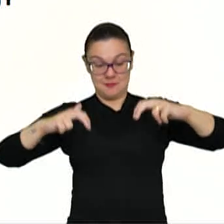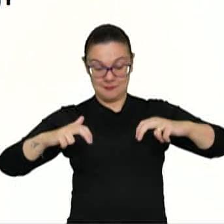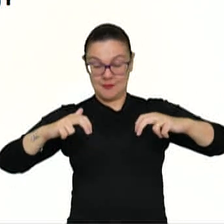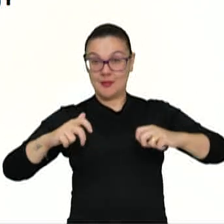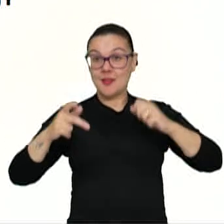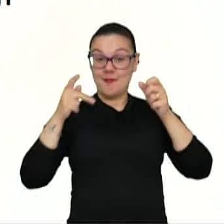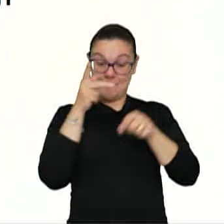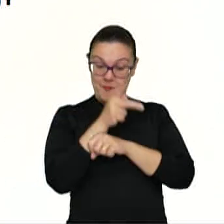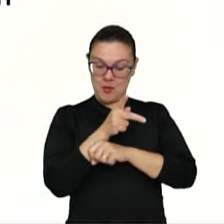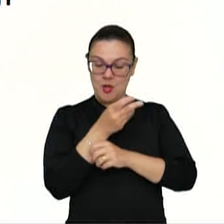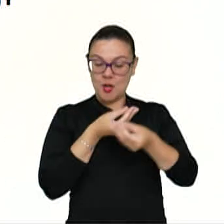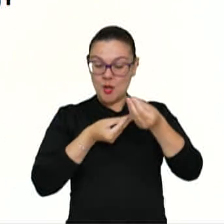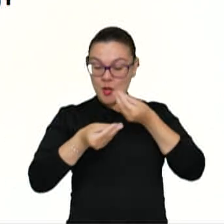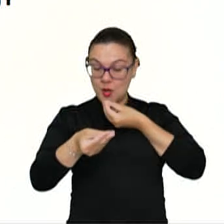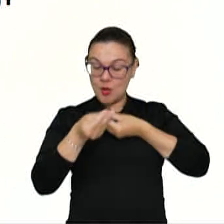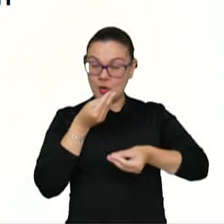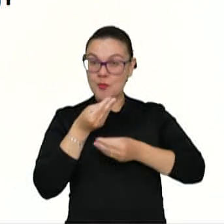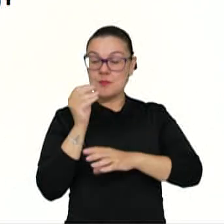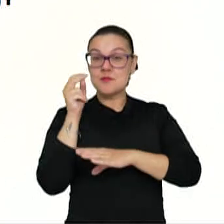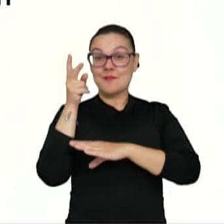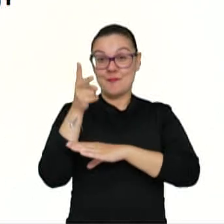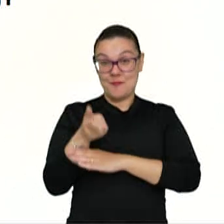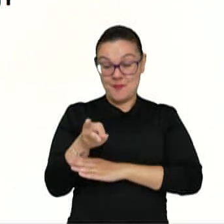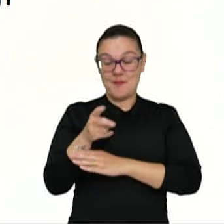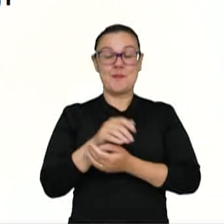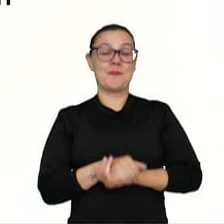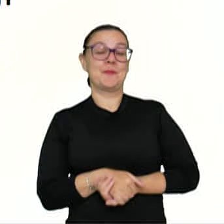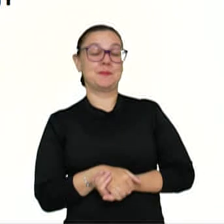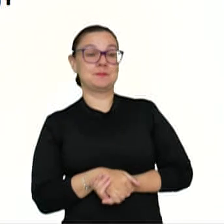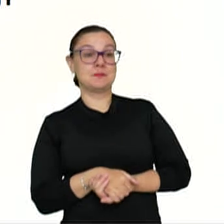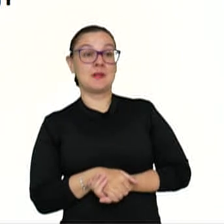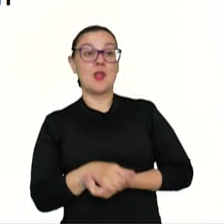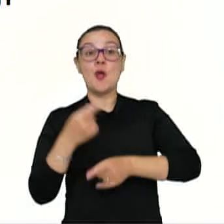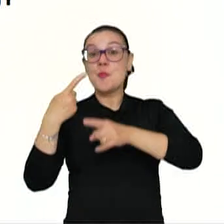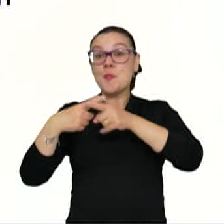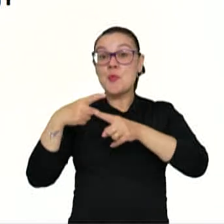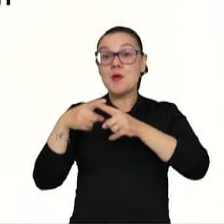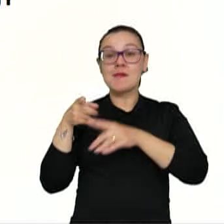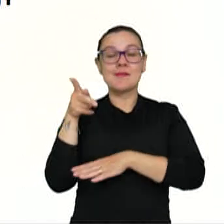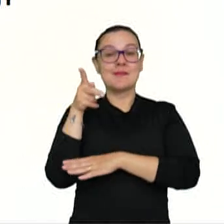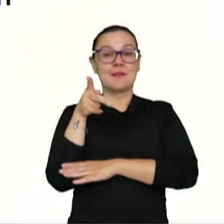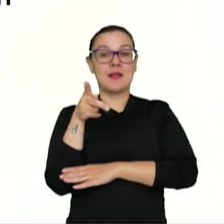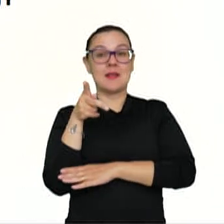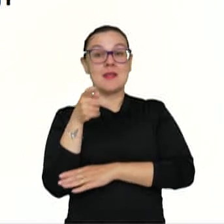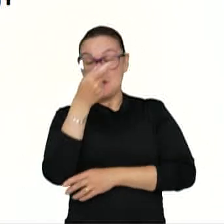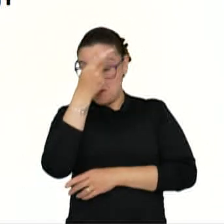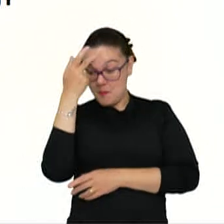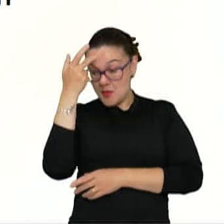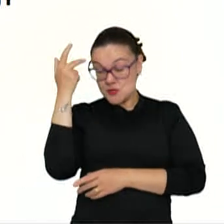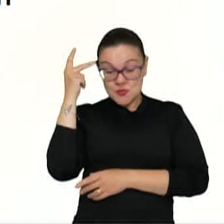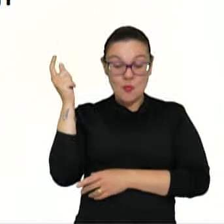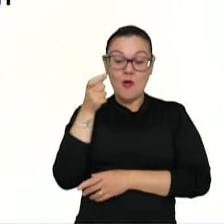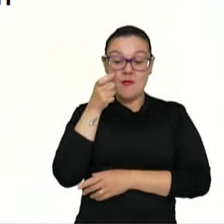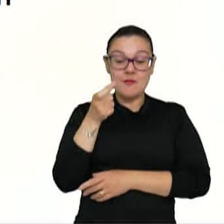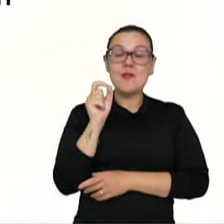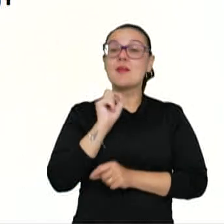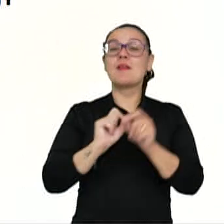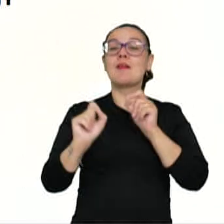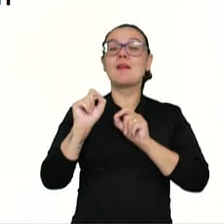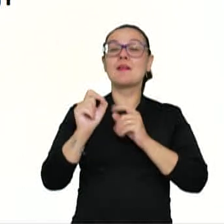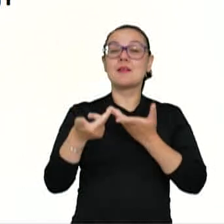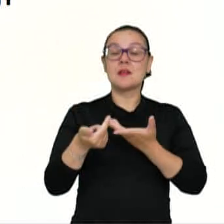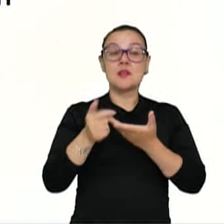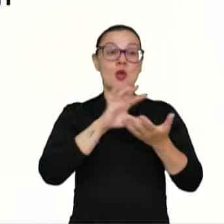filmar, como você vai filmar isso, né? Para que você vai filmar e para quem você quer fazer o vídeo. Todas